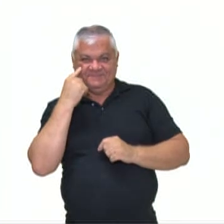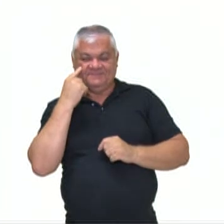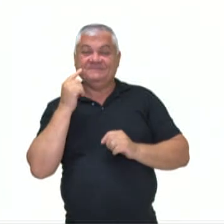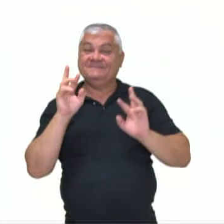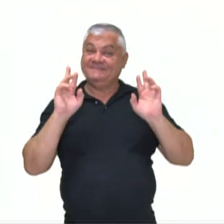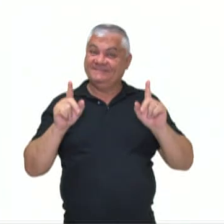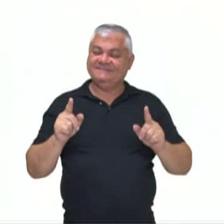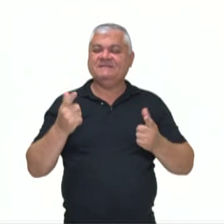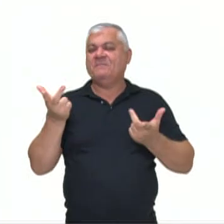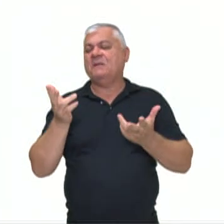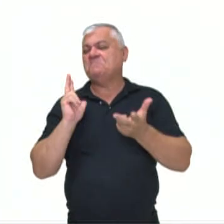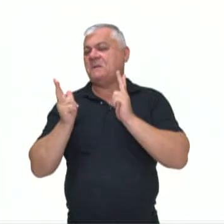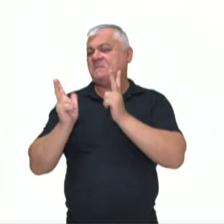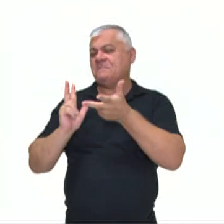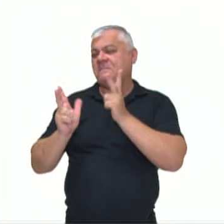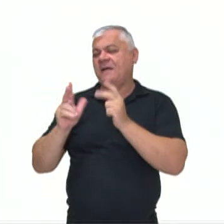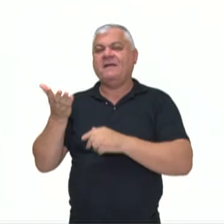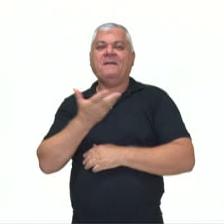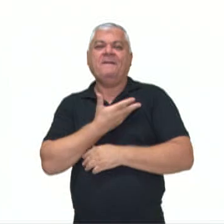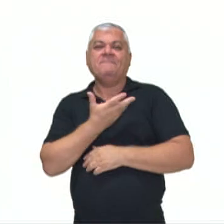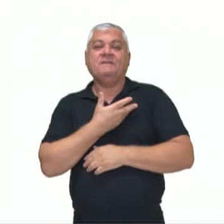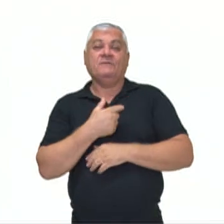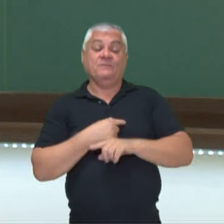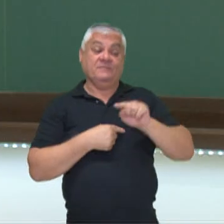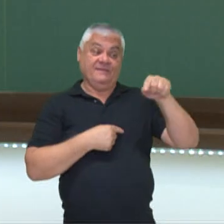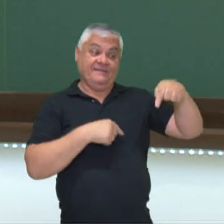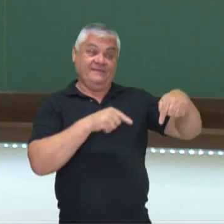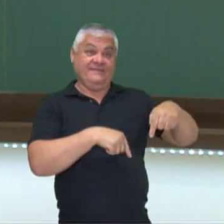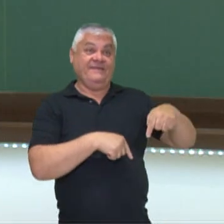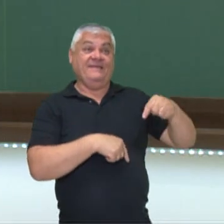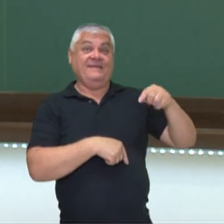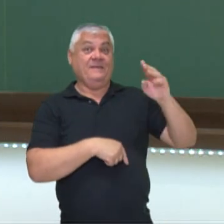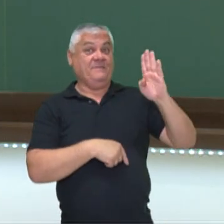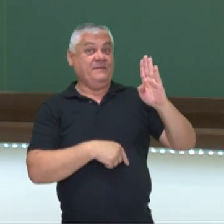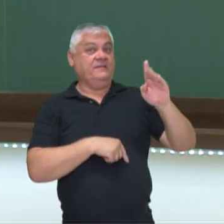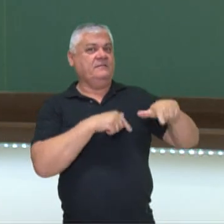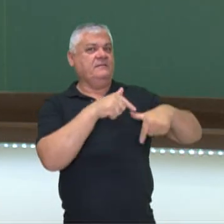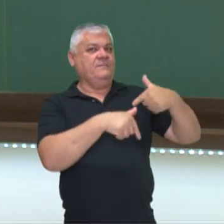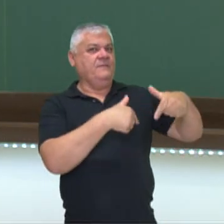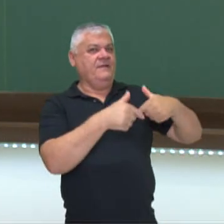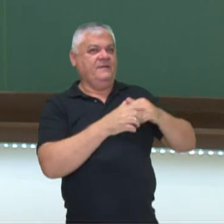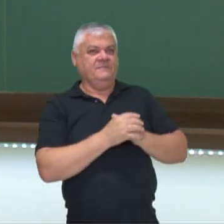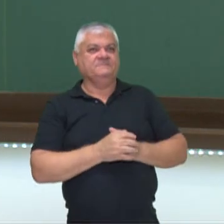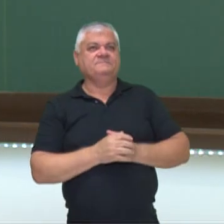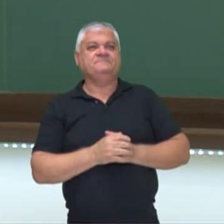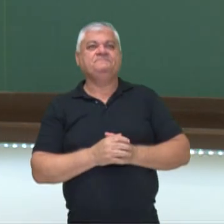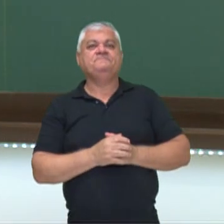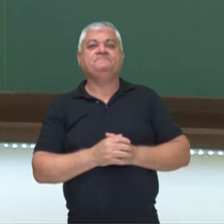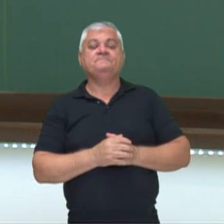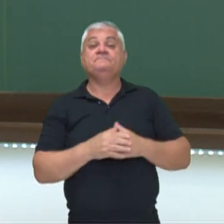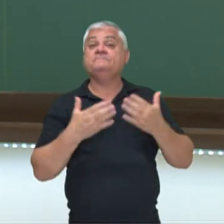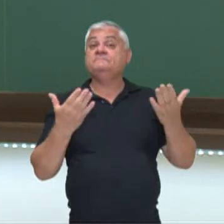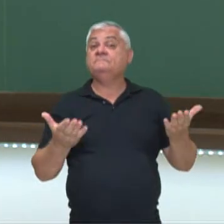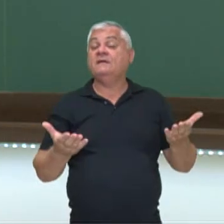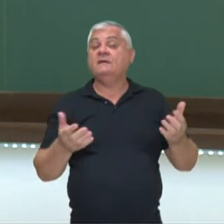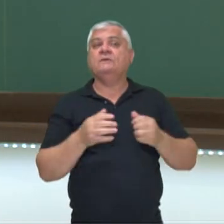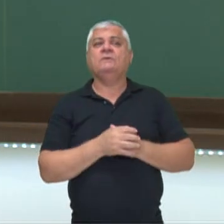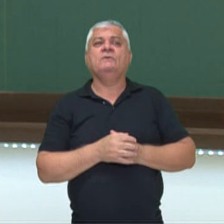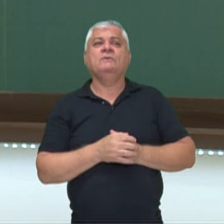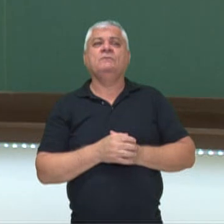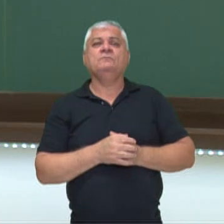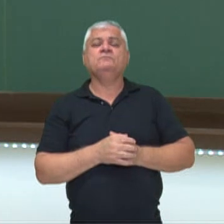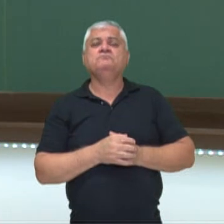uma conversa, uma charla entre amigos e aqui sobre trabalho, não? Muito bem. Agora, pensando aí na